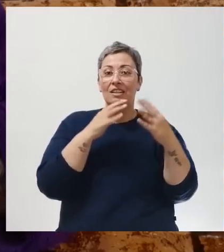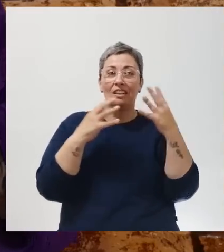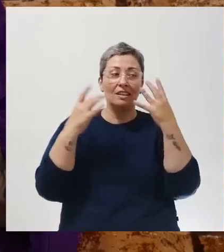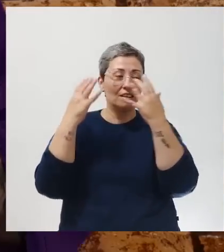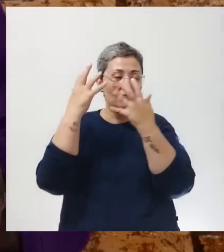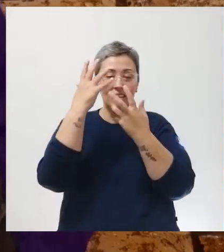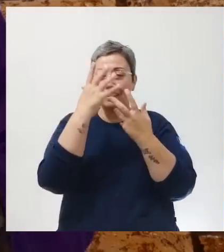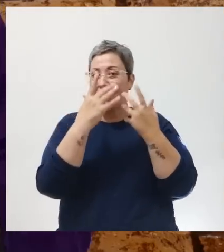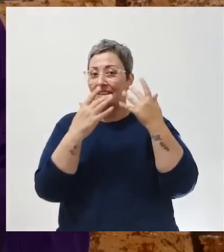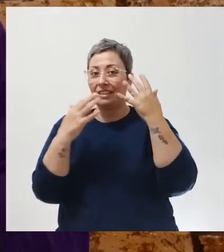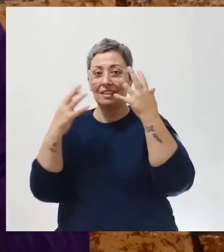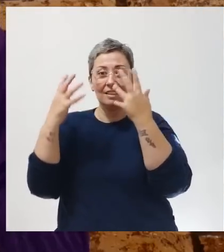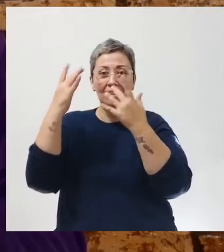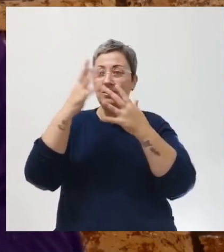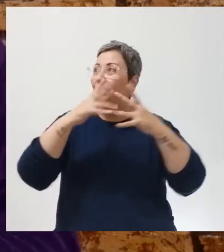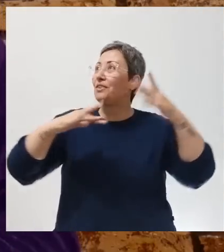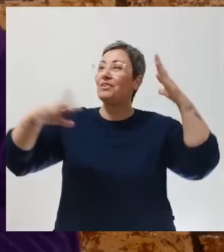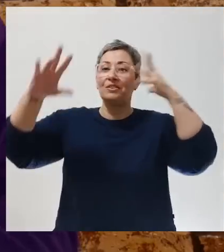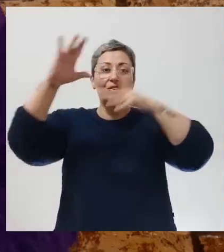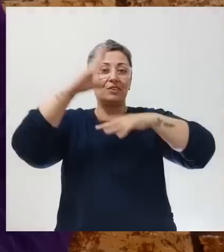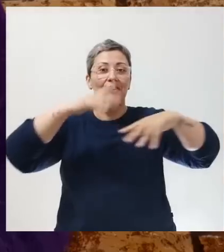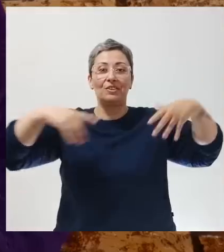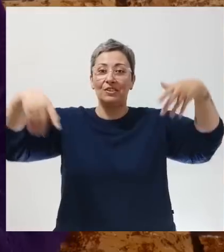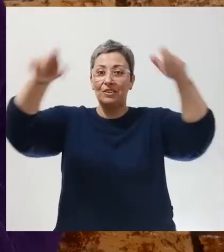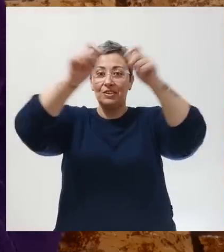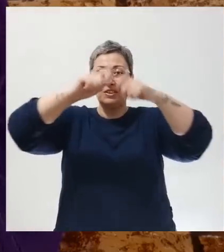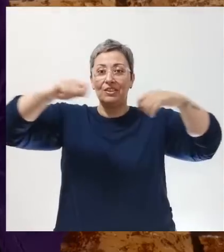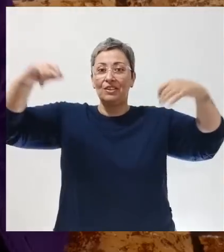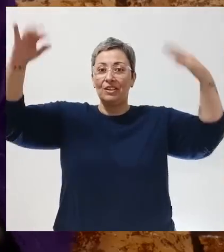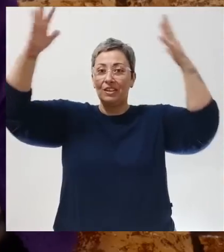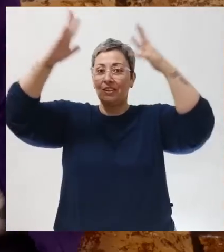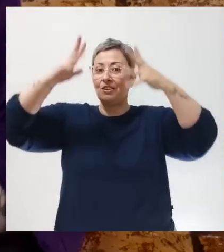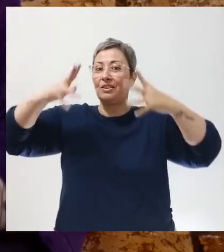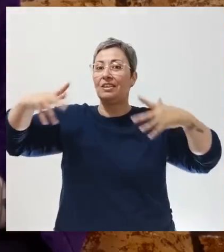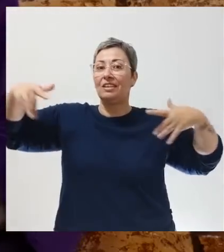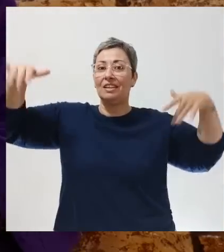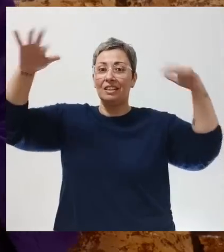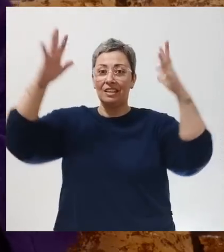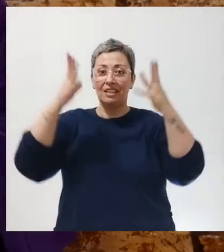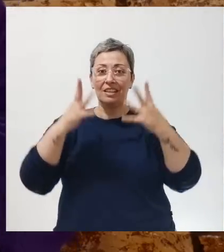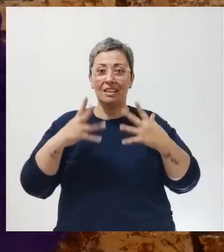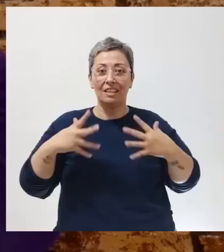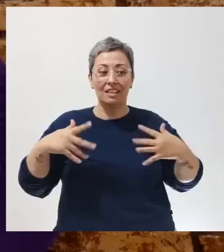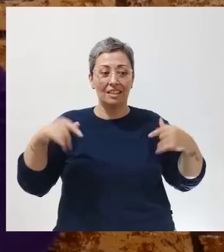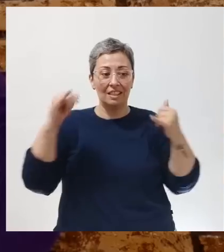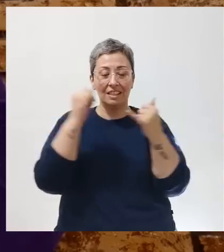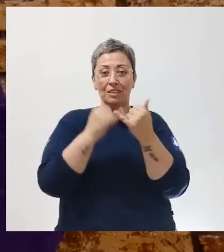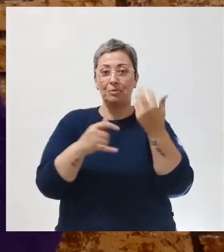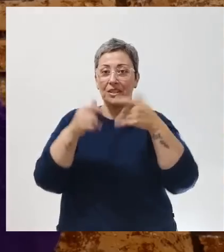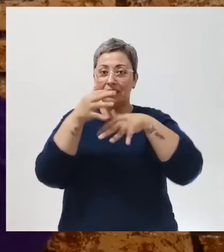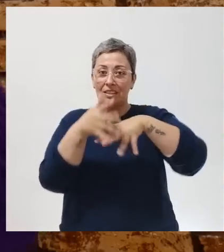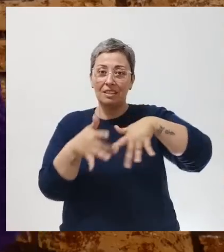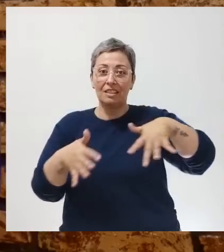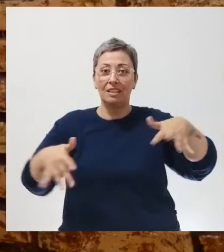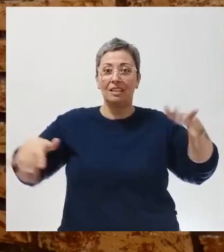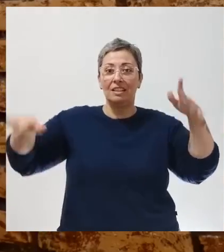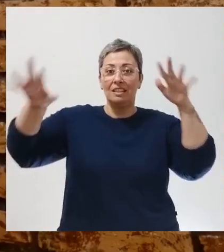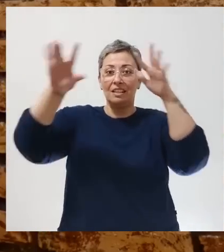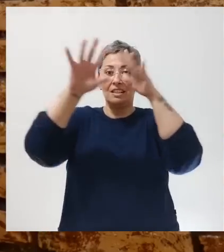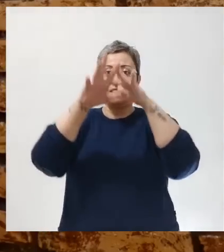se embaraçava em gases, cortinas e véus pendurados como